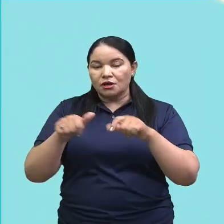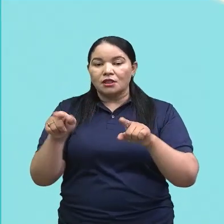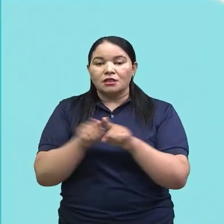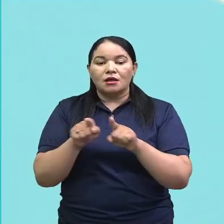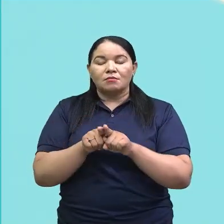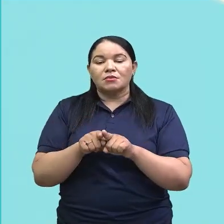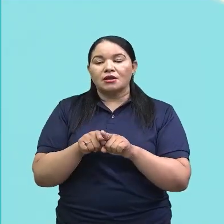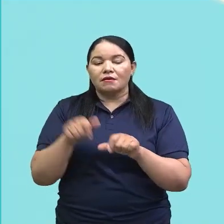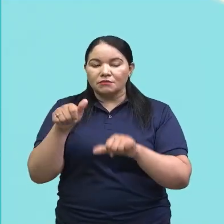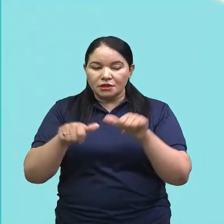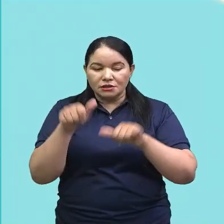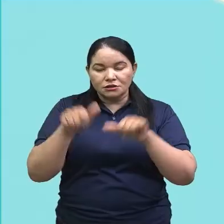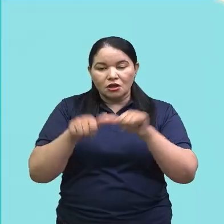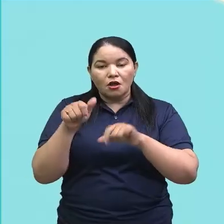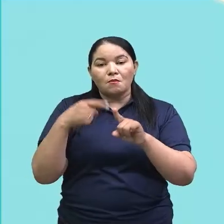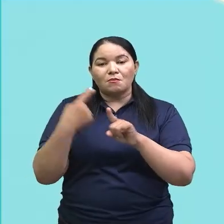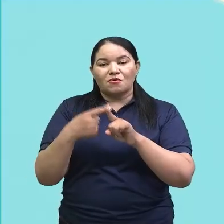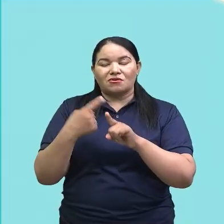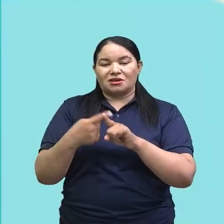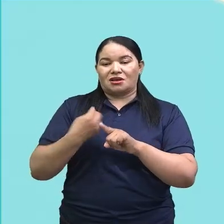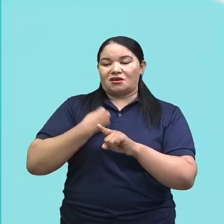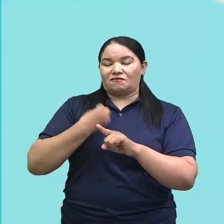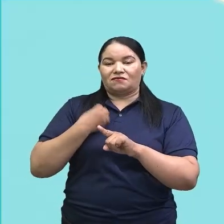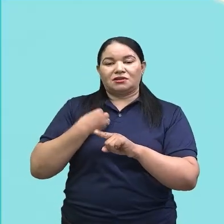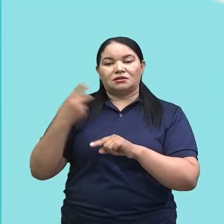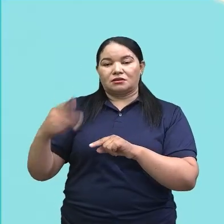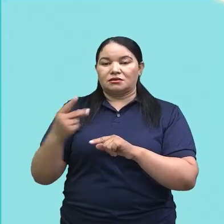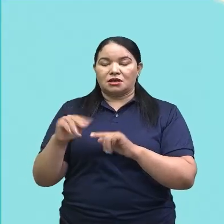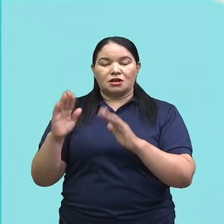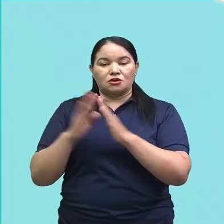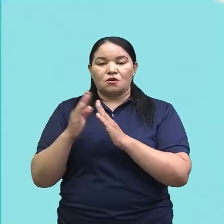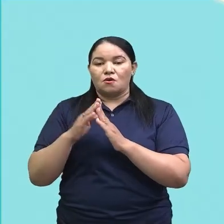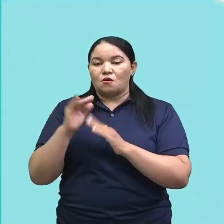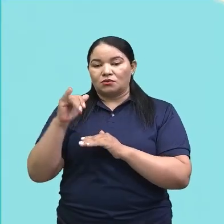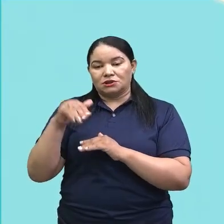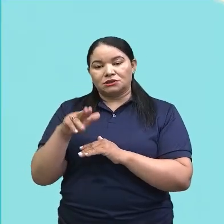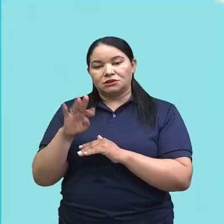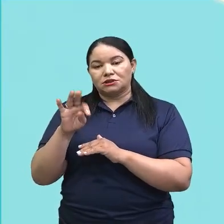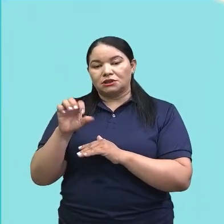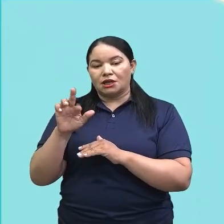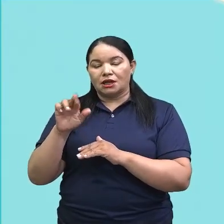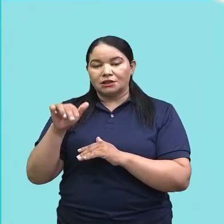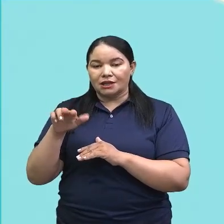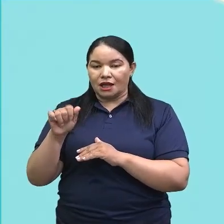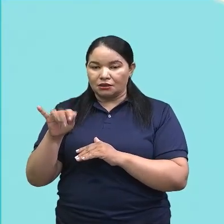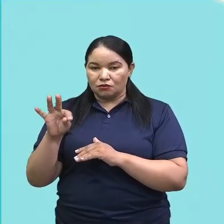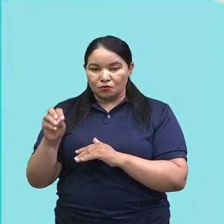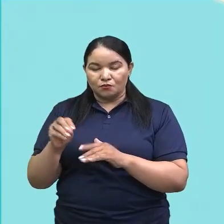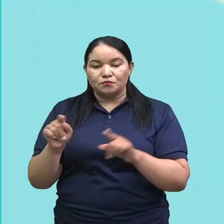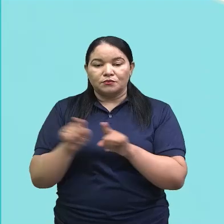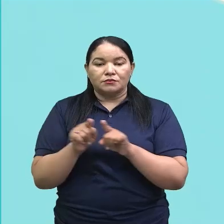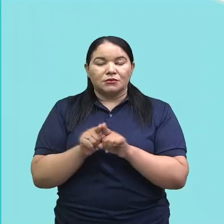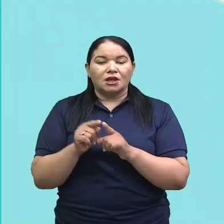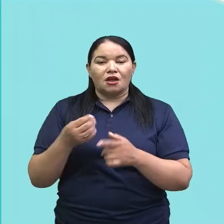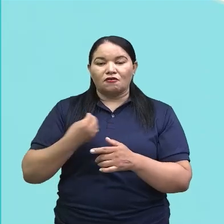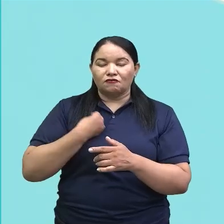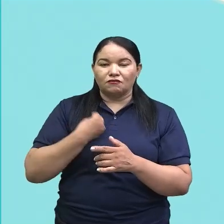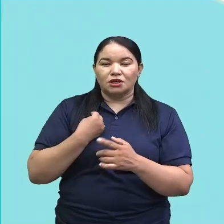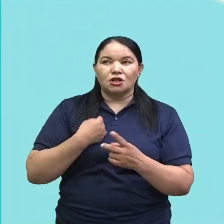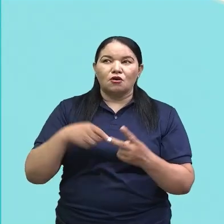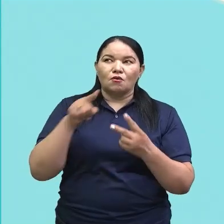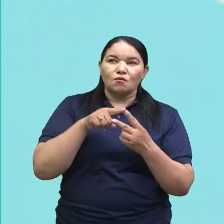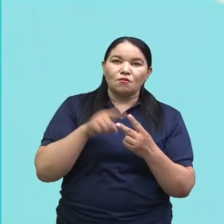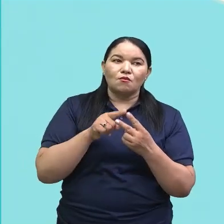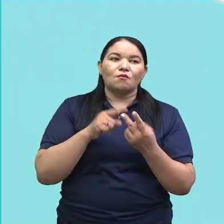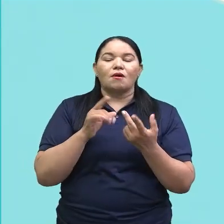essas análises porque ele começa a vivenciar um conflito, não é? Ele é um autor que fica entre o realismo e naturalismo, porque ora